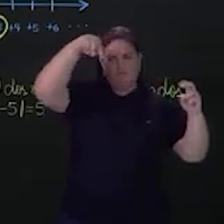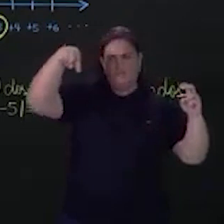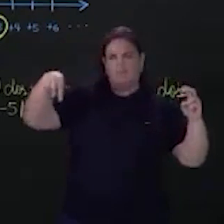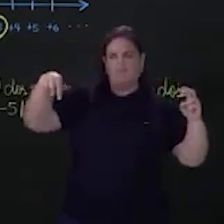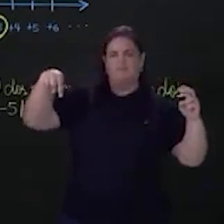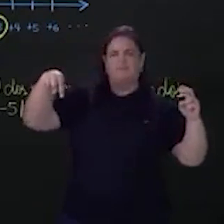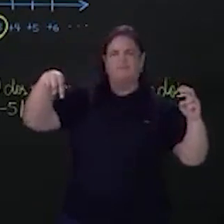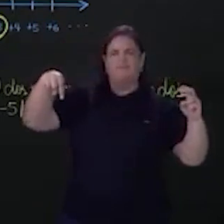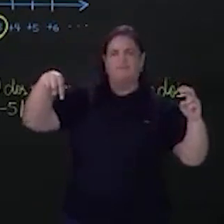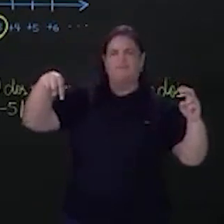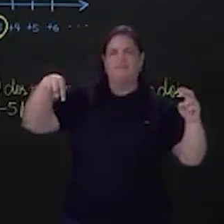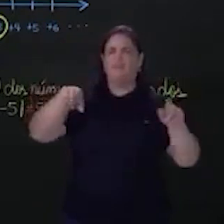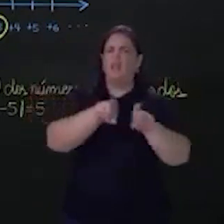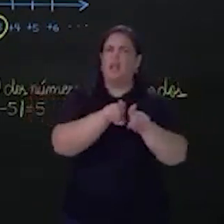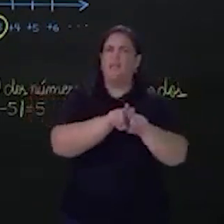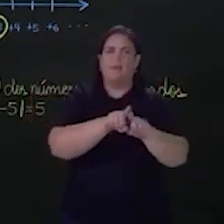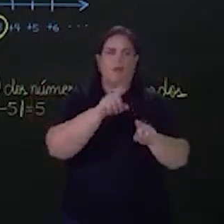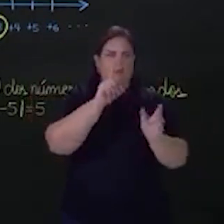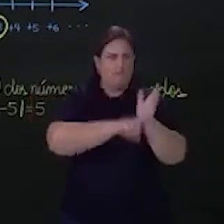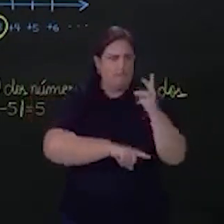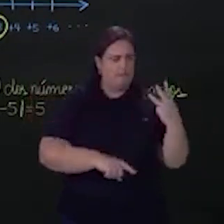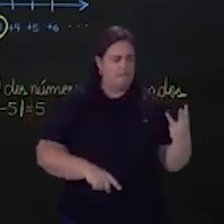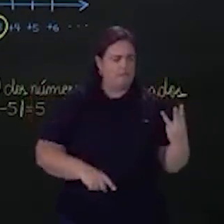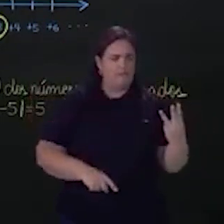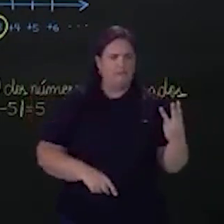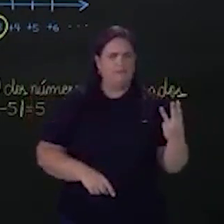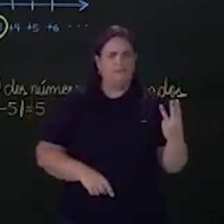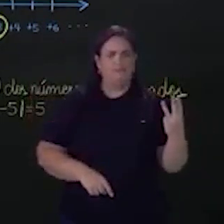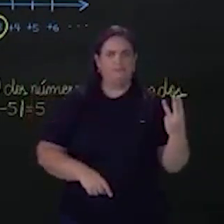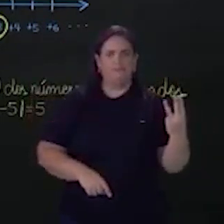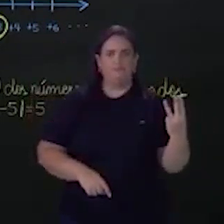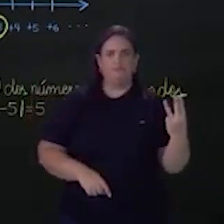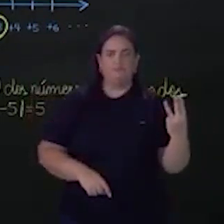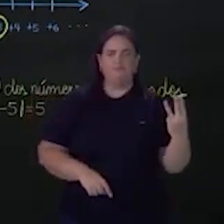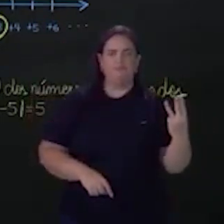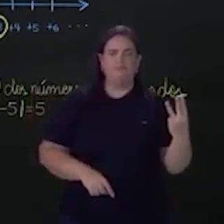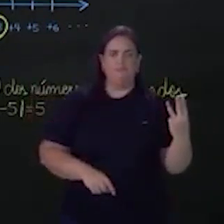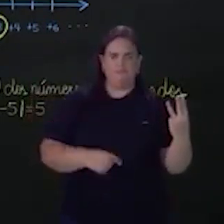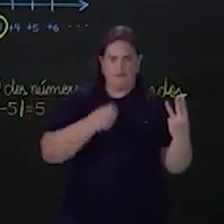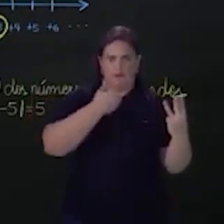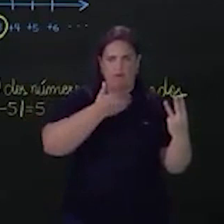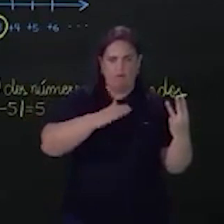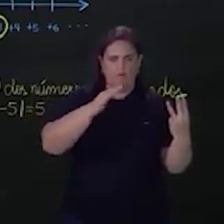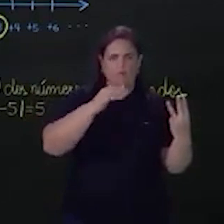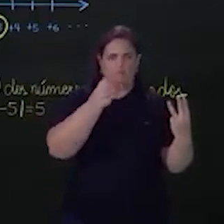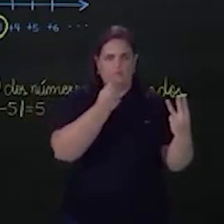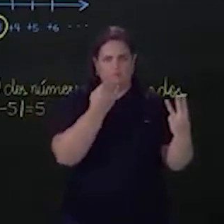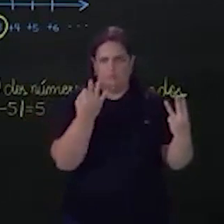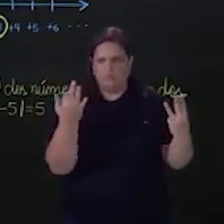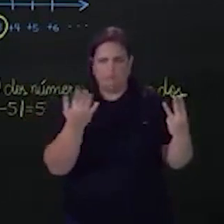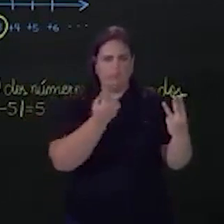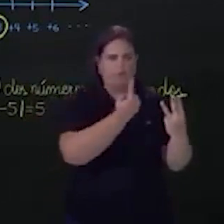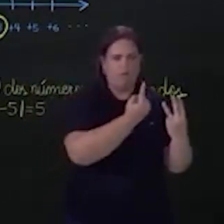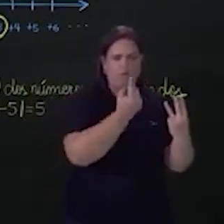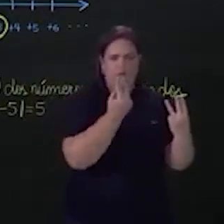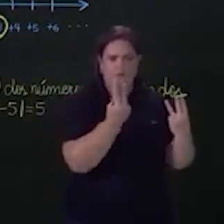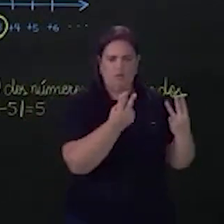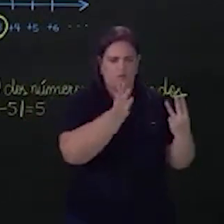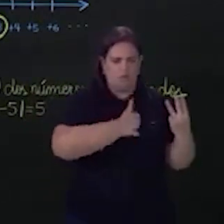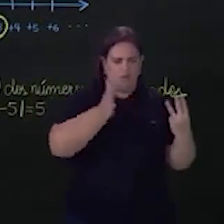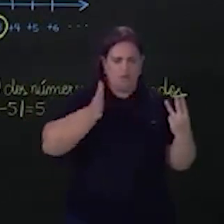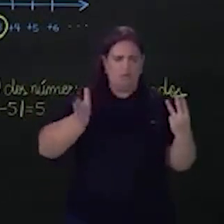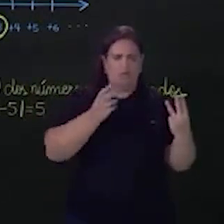A mesma ideia funciona para o menos 3, reparem. A partir do menos 3, vamos contar aqui os traços. Então eu tenho